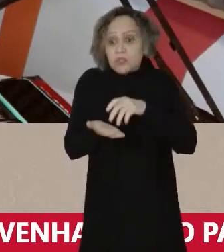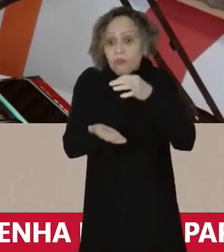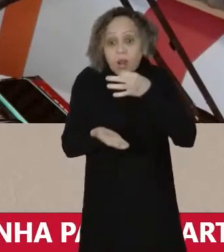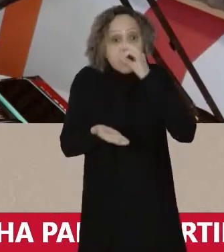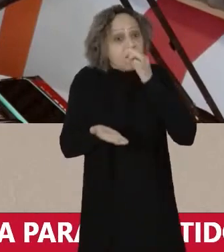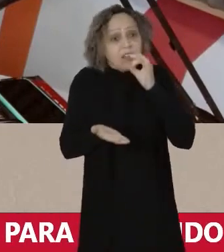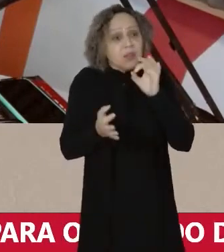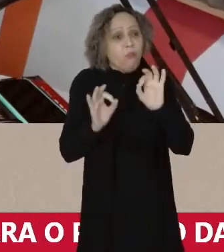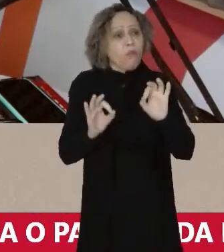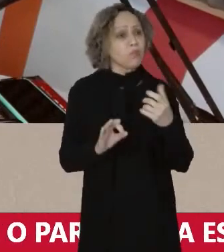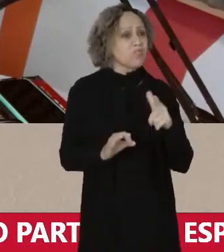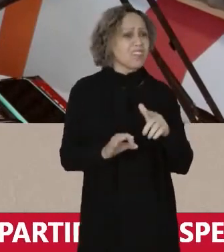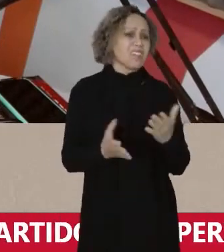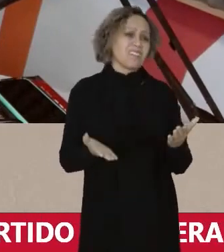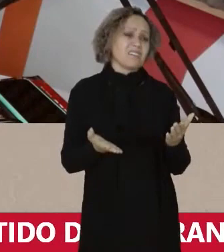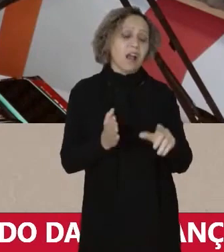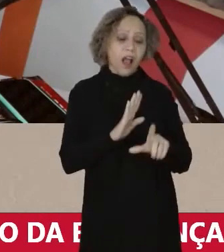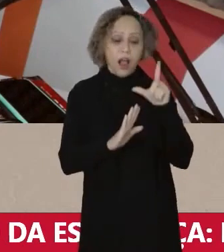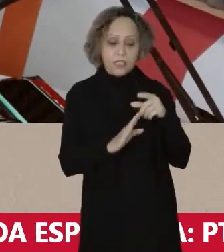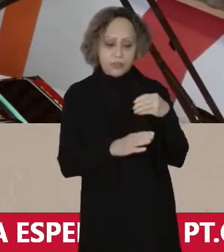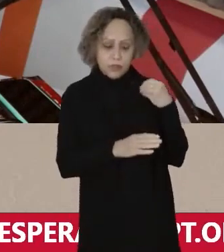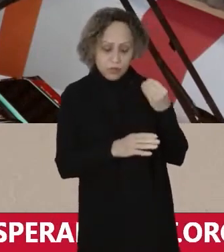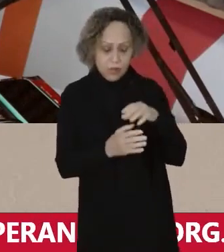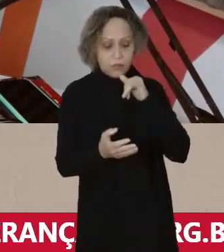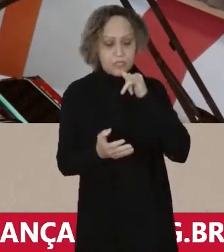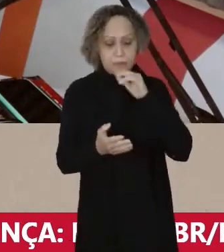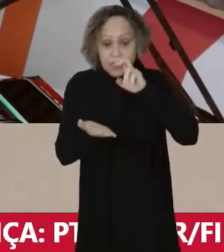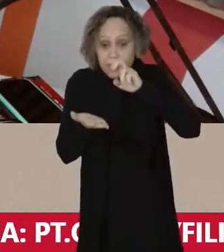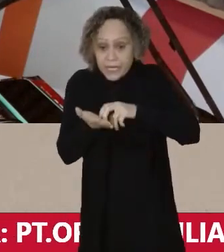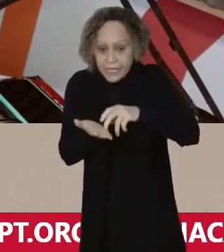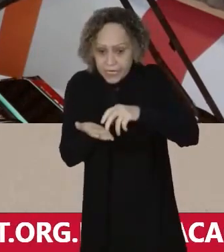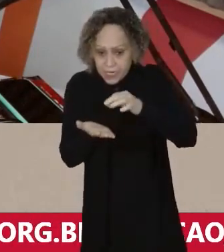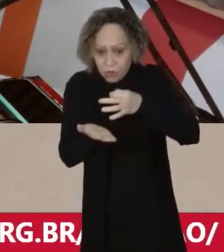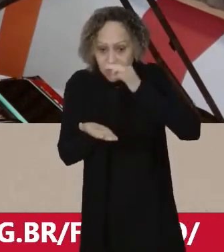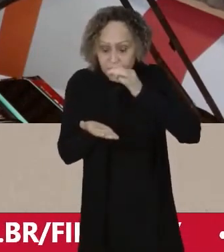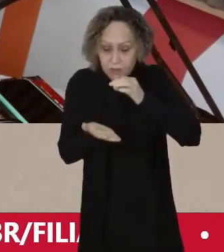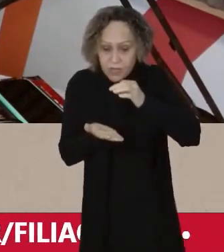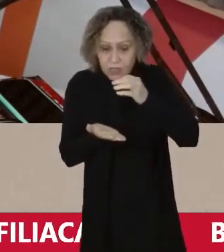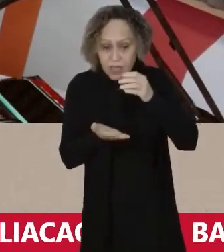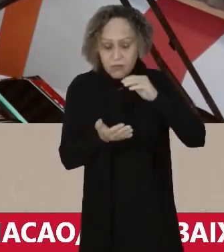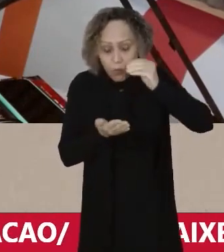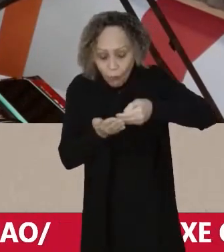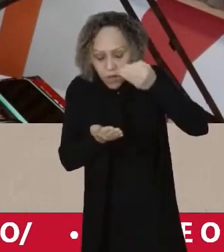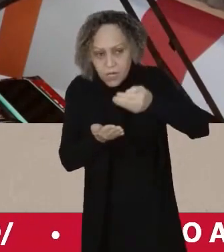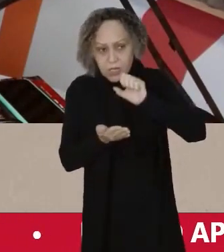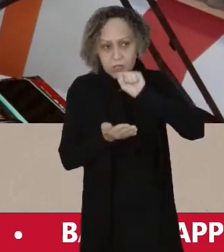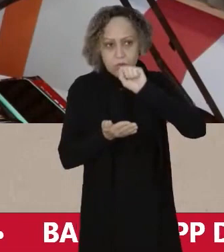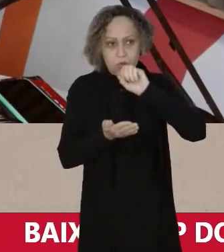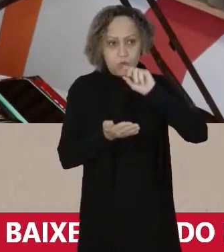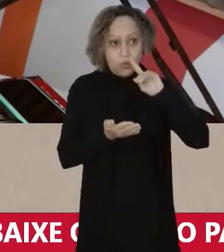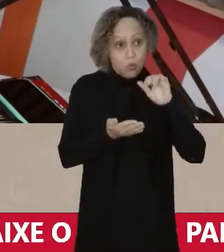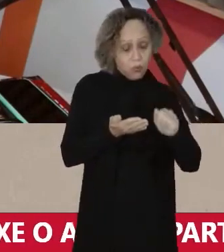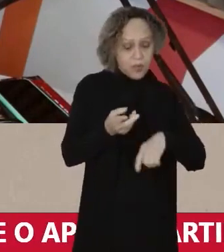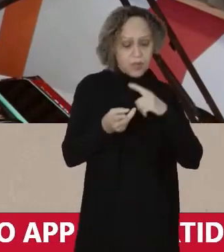a sopa. Eu dava uma sopa, o café da manhã e mais o almoço, porque só